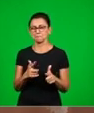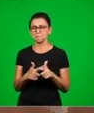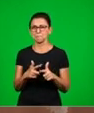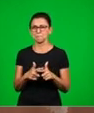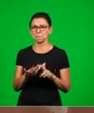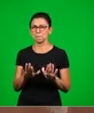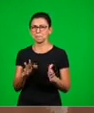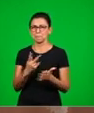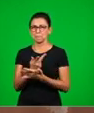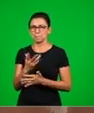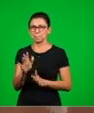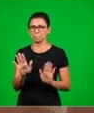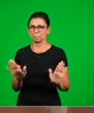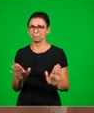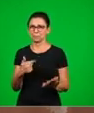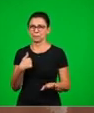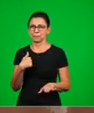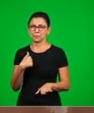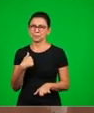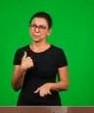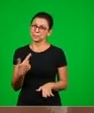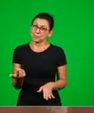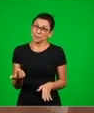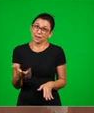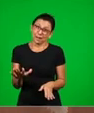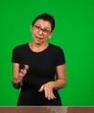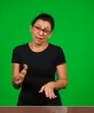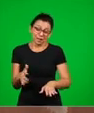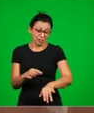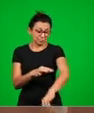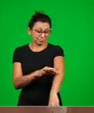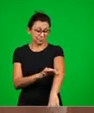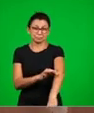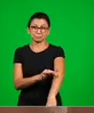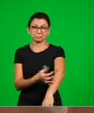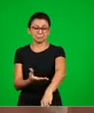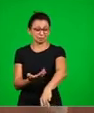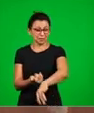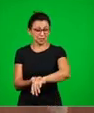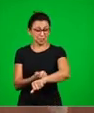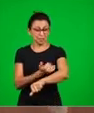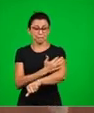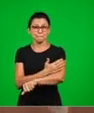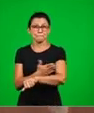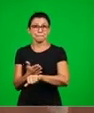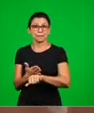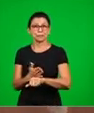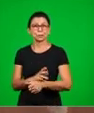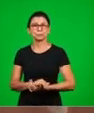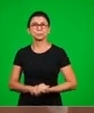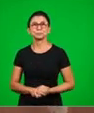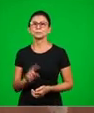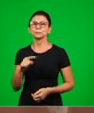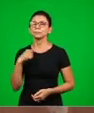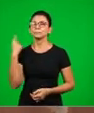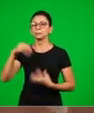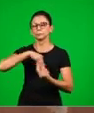de eu não ser branco, como todo mundo gostaria, não é? E nós no Brasil já falamos, nós somos uma